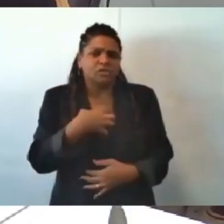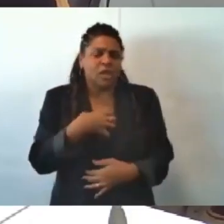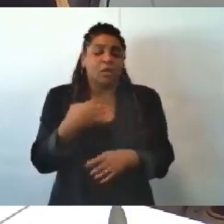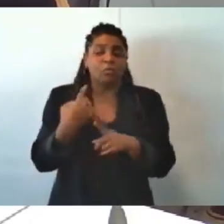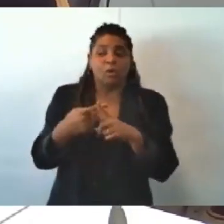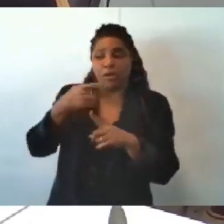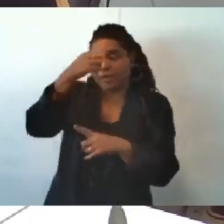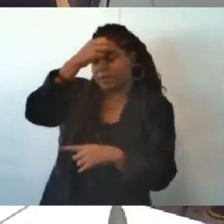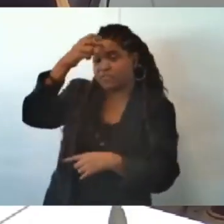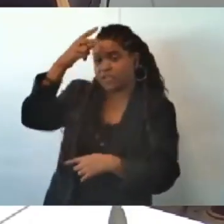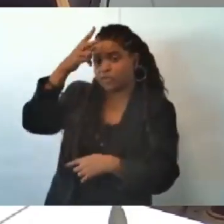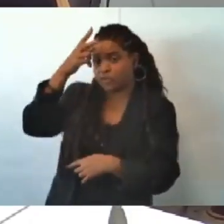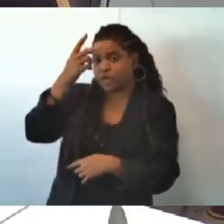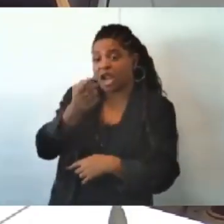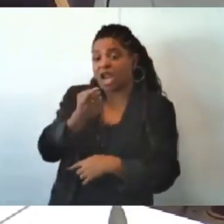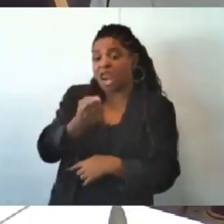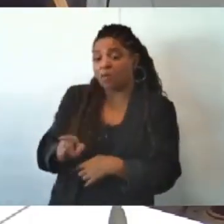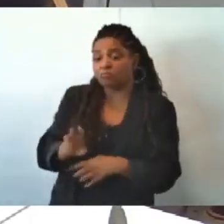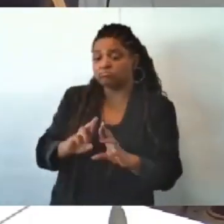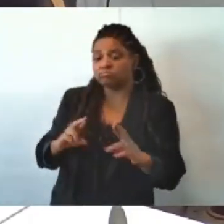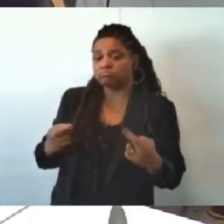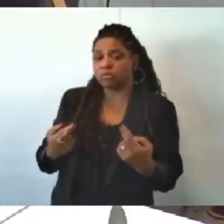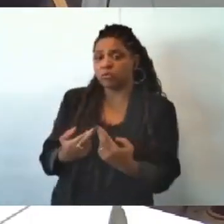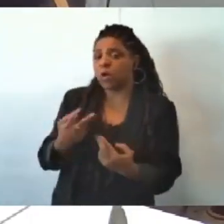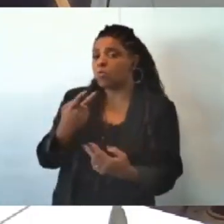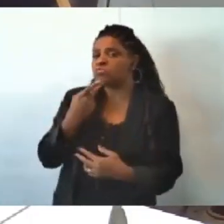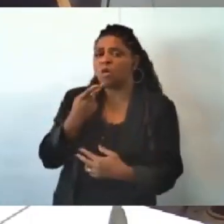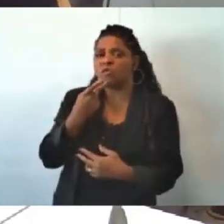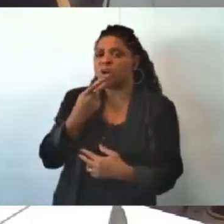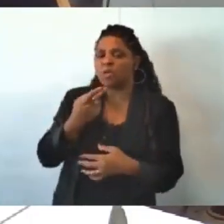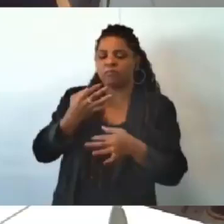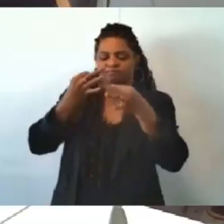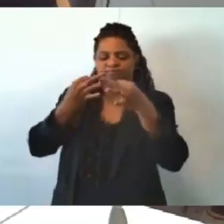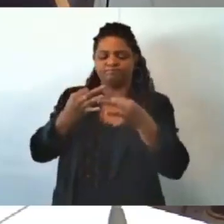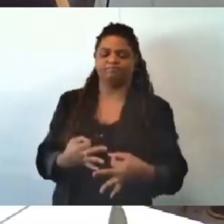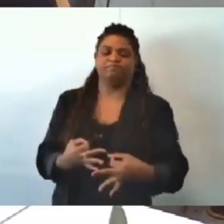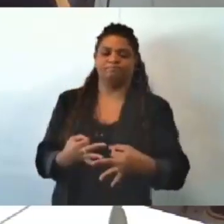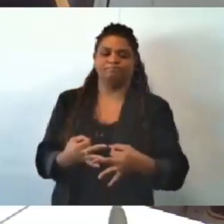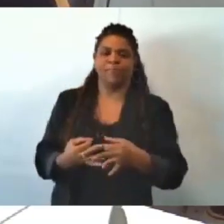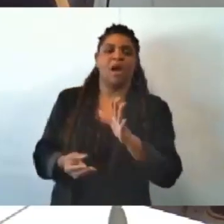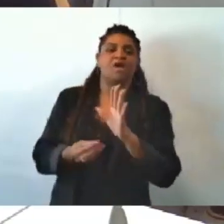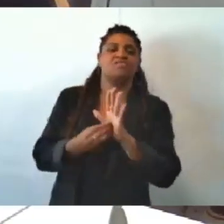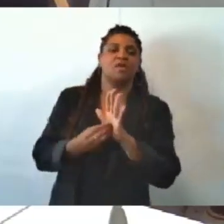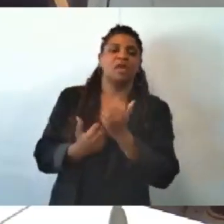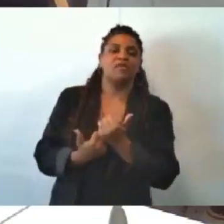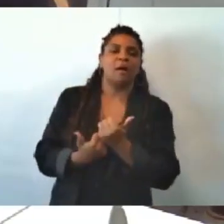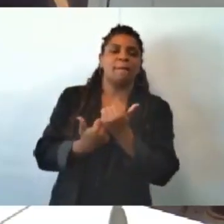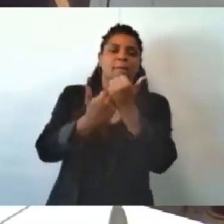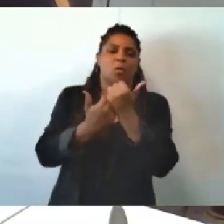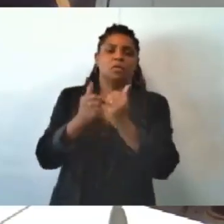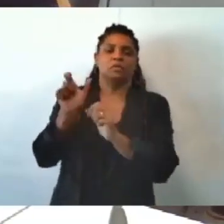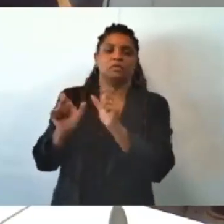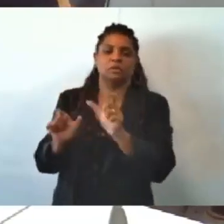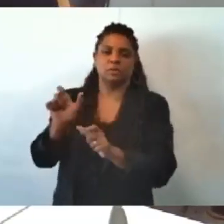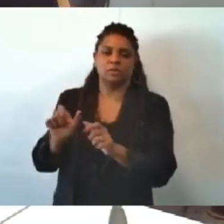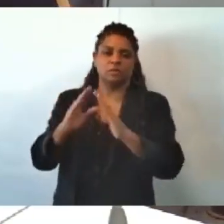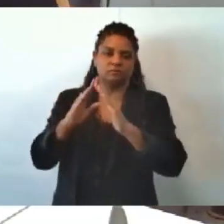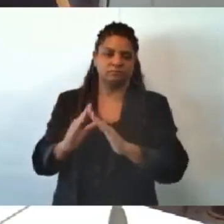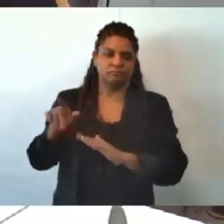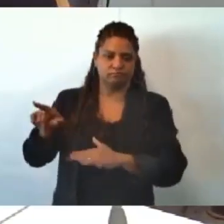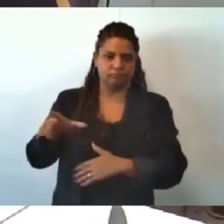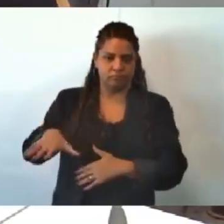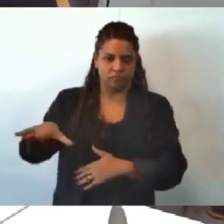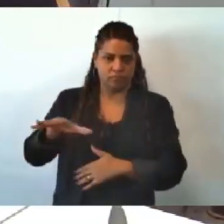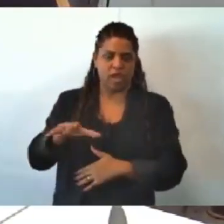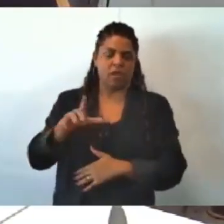reunião, onde não tem o apoio da maioria do bairro, pelos inúmeros motivos já citados e que ainda irão